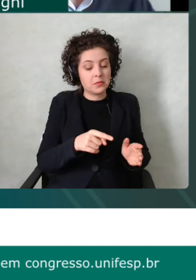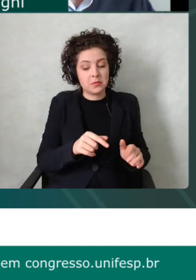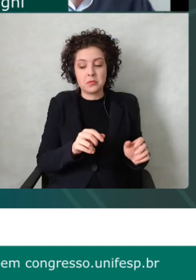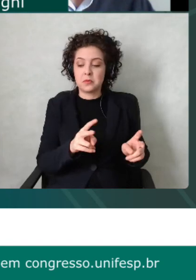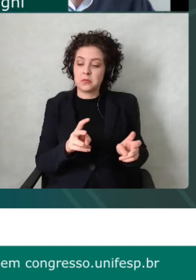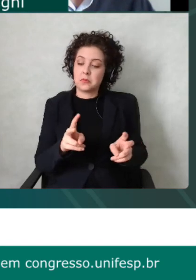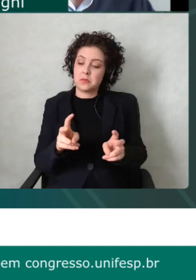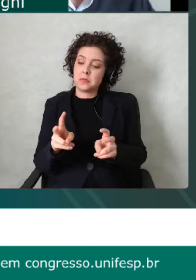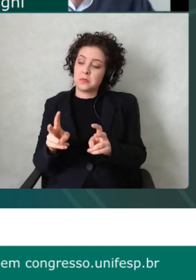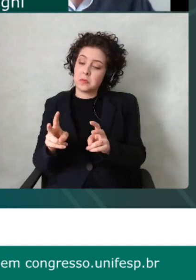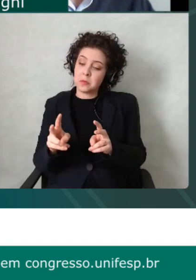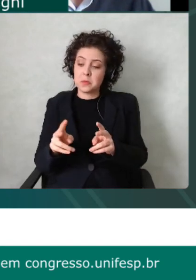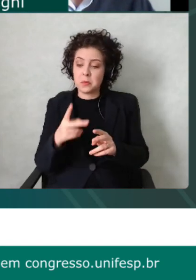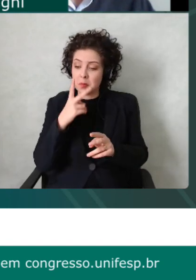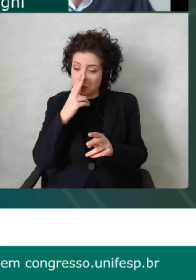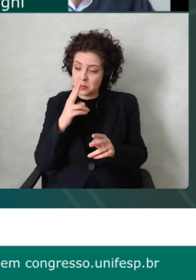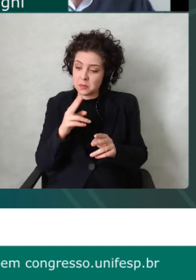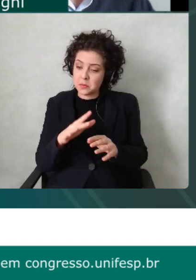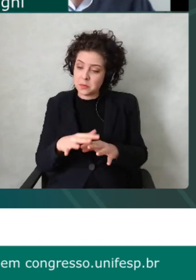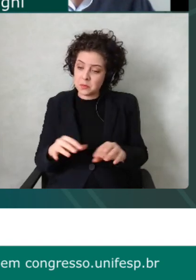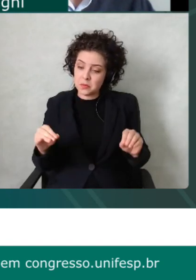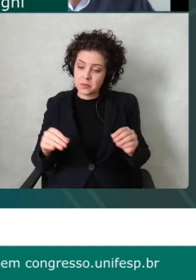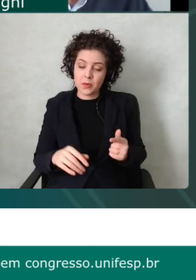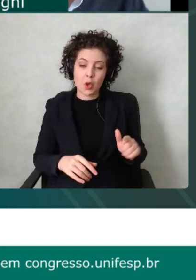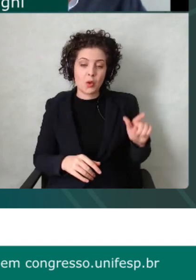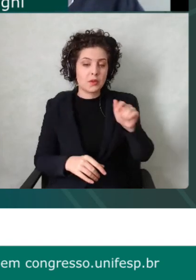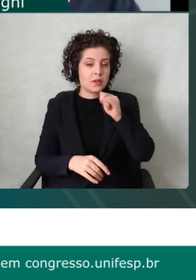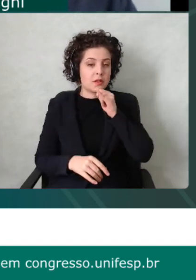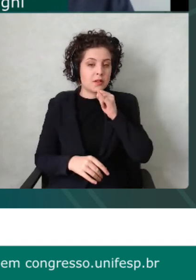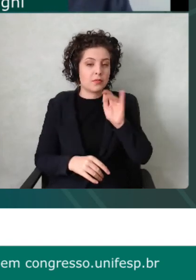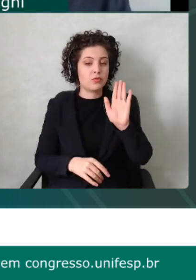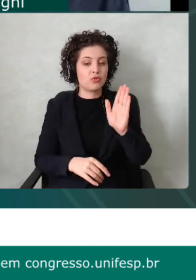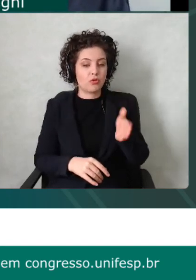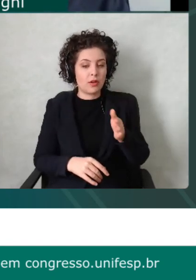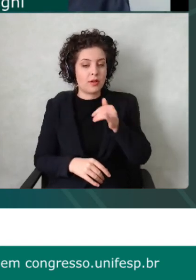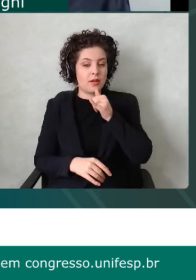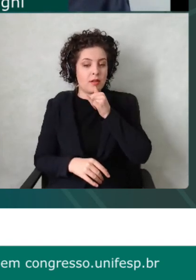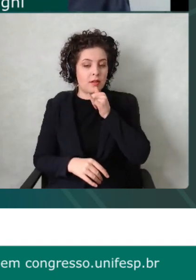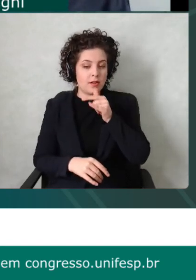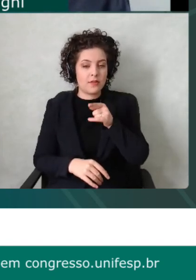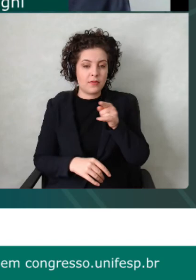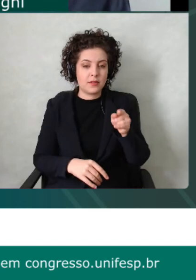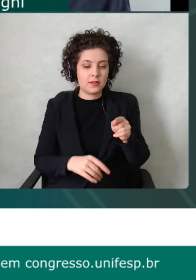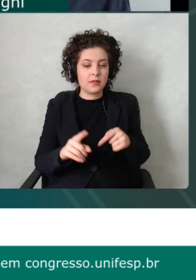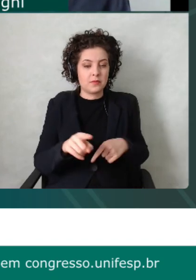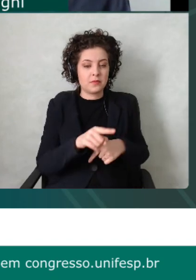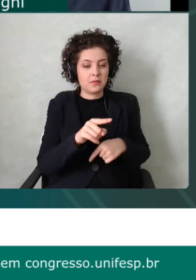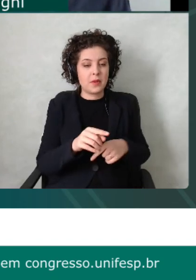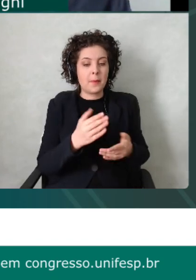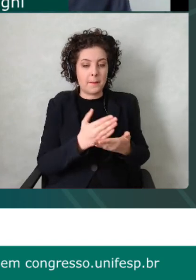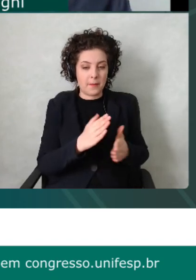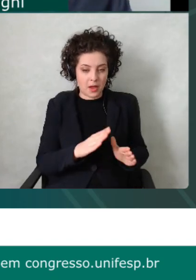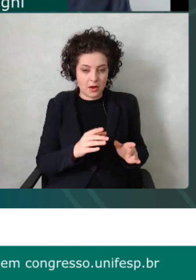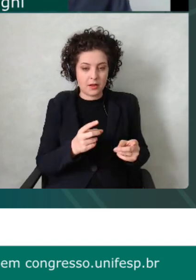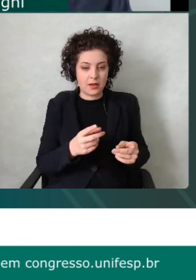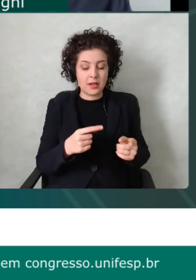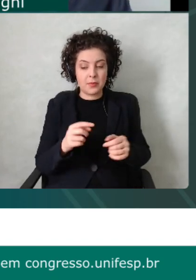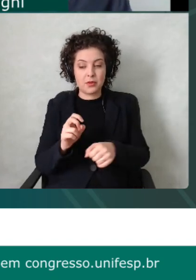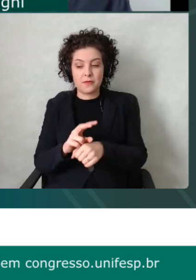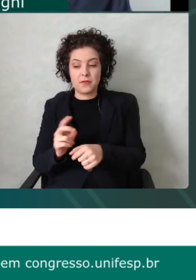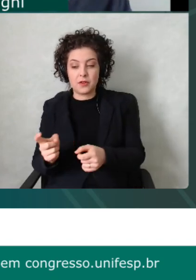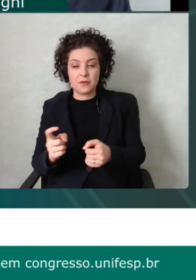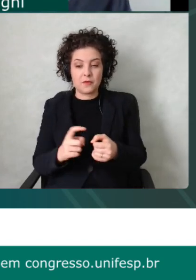vezes, em outros casos, né, a gente já teve esses exemplos que você suspende, espera e o vírus volta. Então a gente ainda não tem